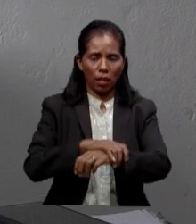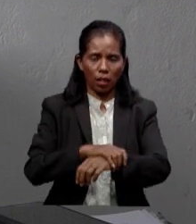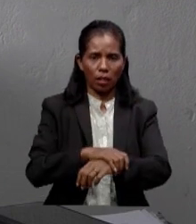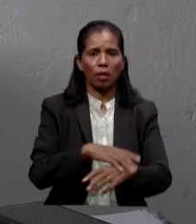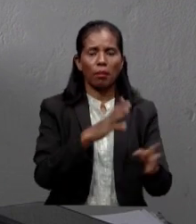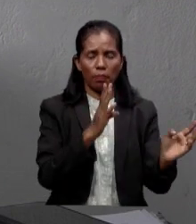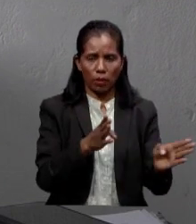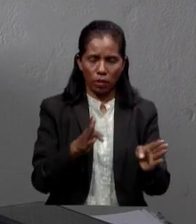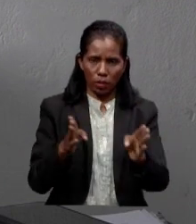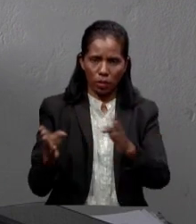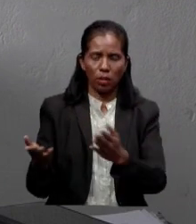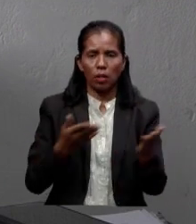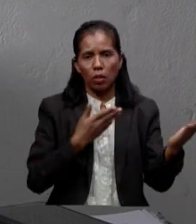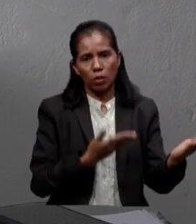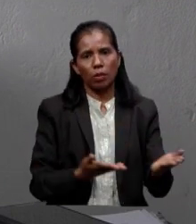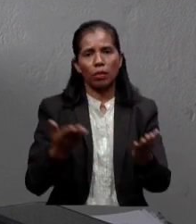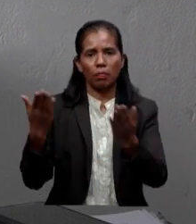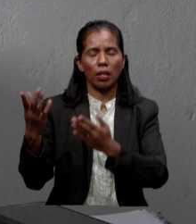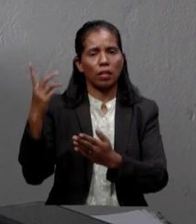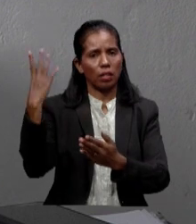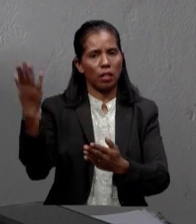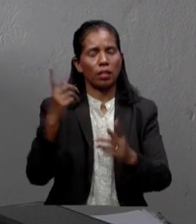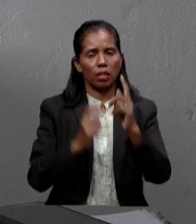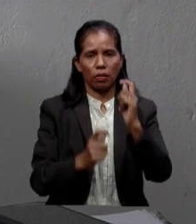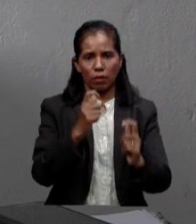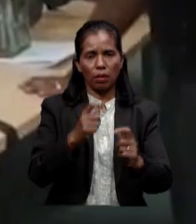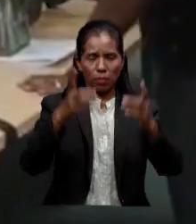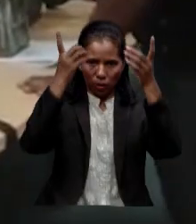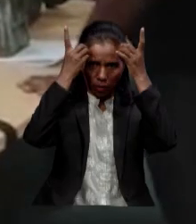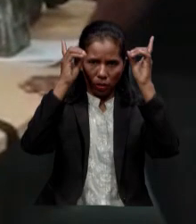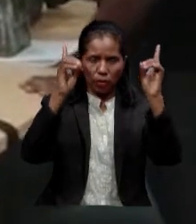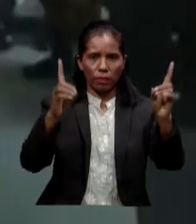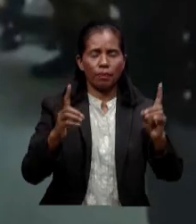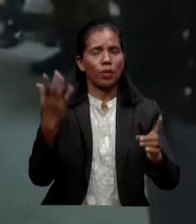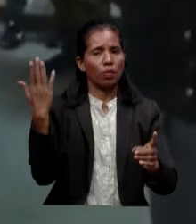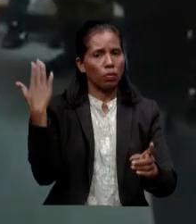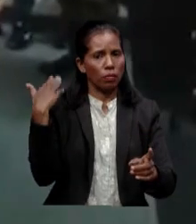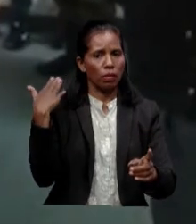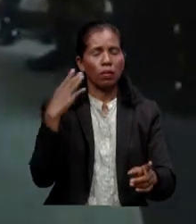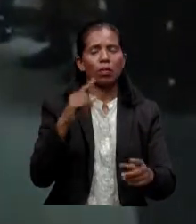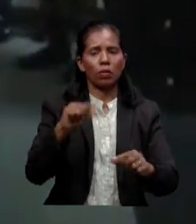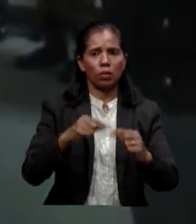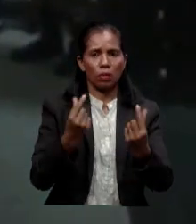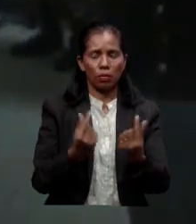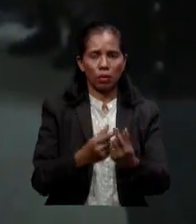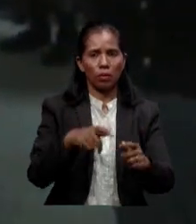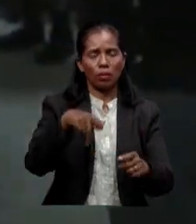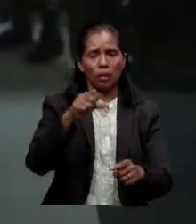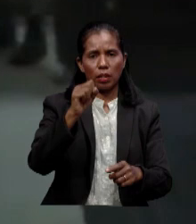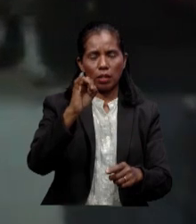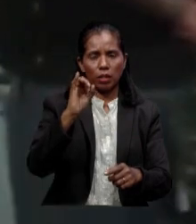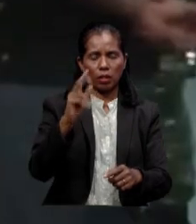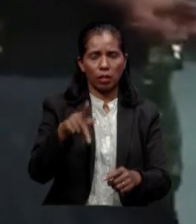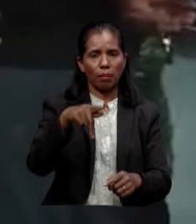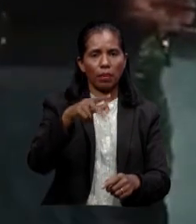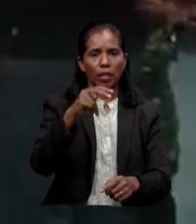processo de toba e tribunal e tribunal mas se decide. Antes, na equipa conjunta composto Rússia, PSIC, Polícia